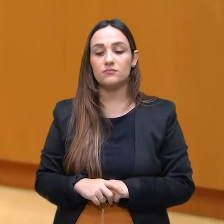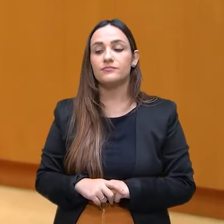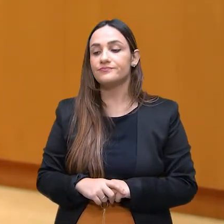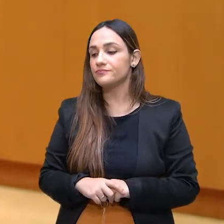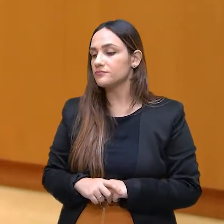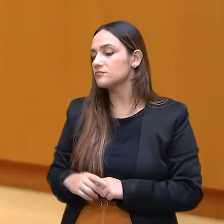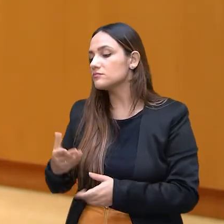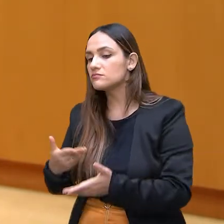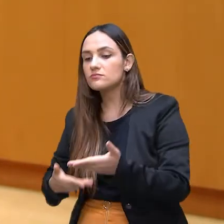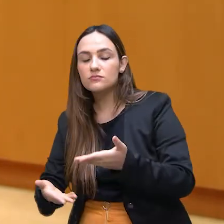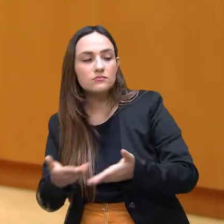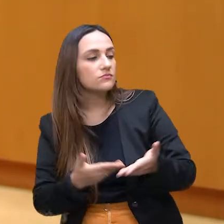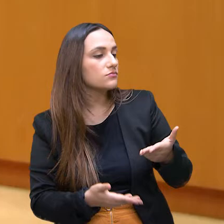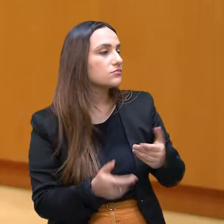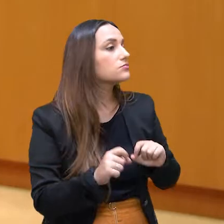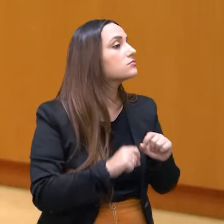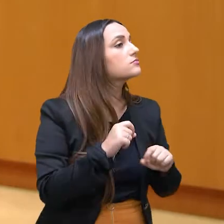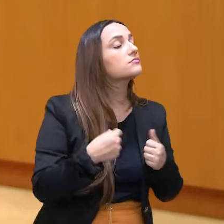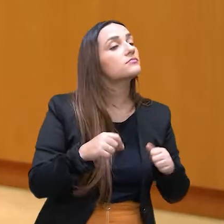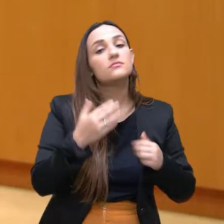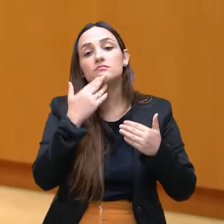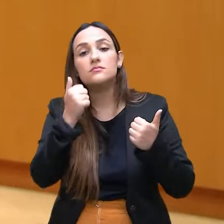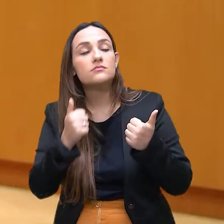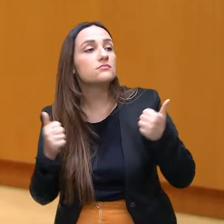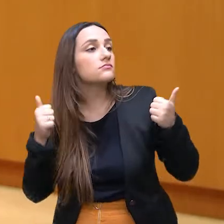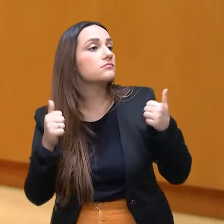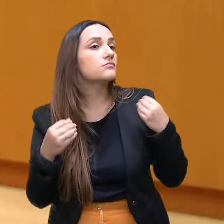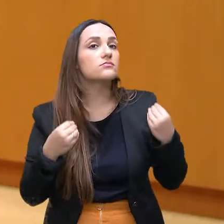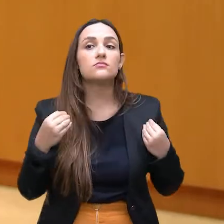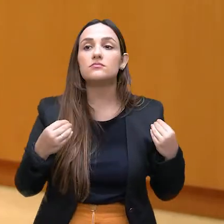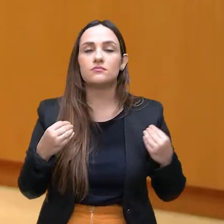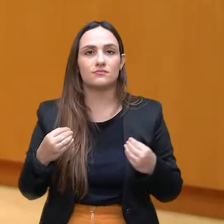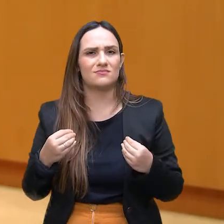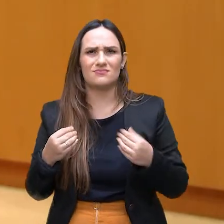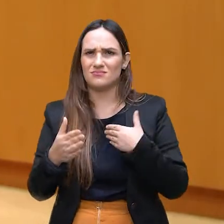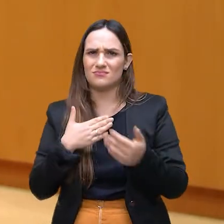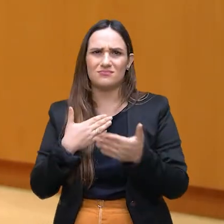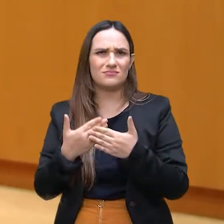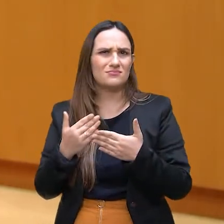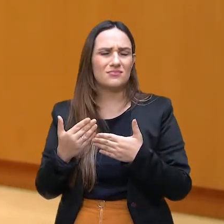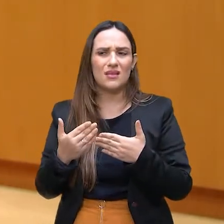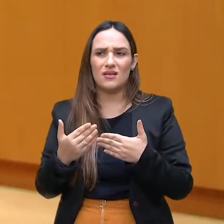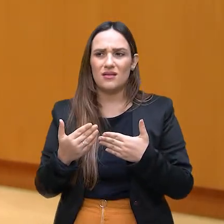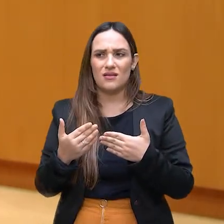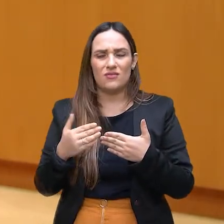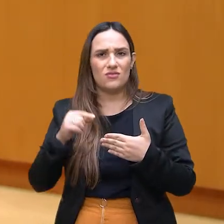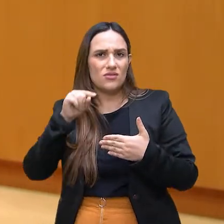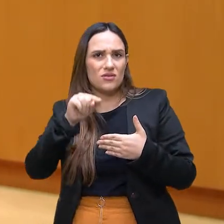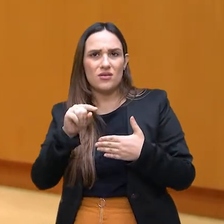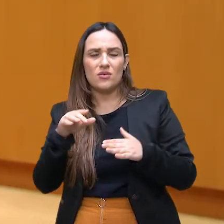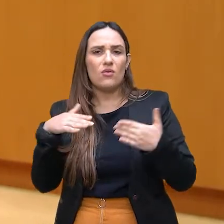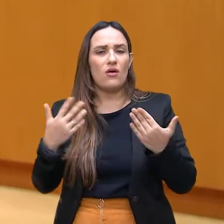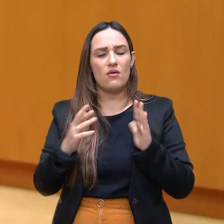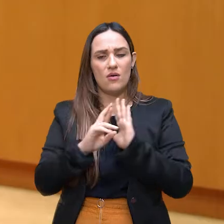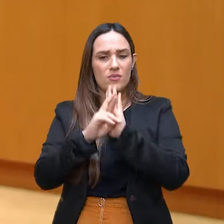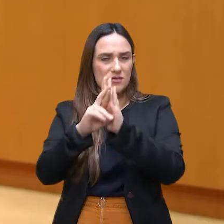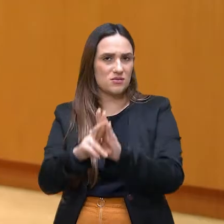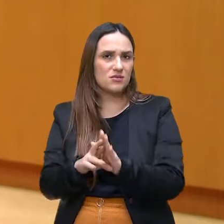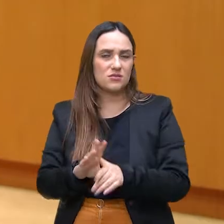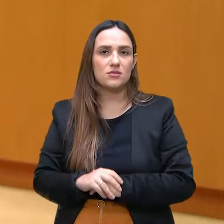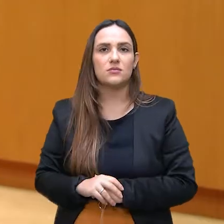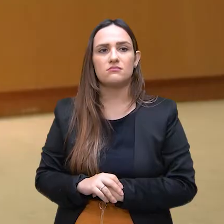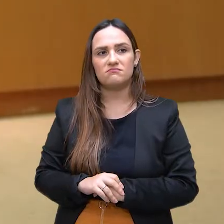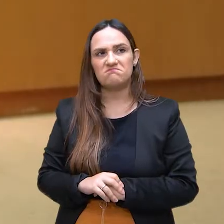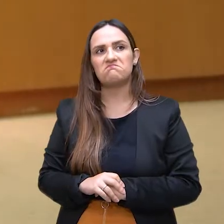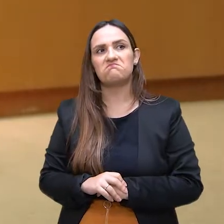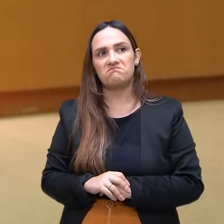entre nós as cobranças que sejam necessárias, independentemente do cargo, função, entidade que represente.